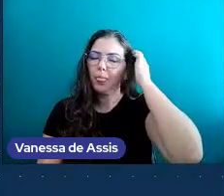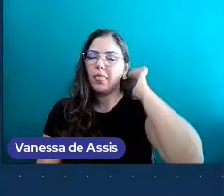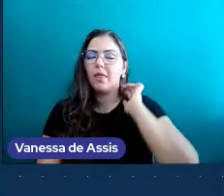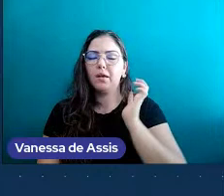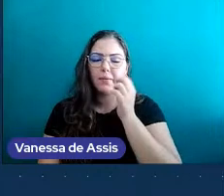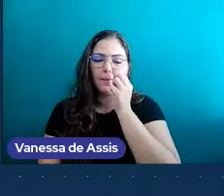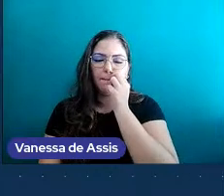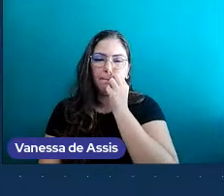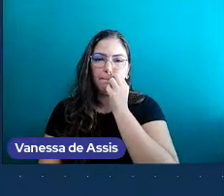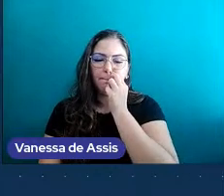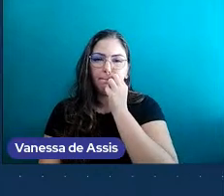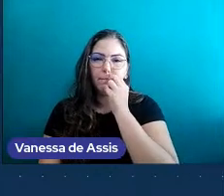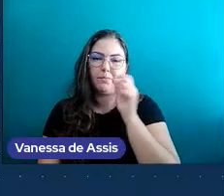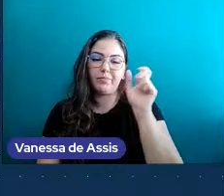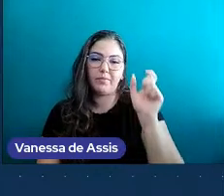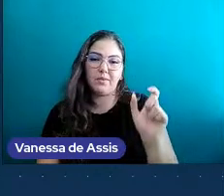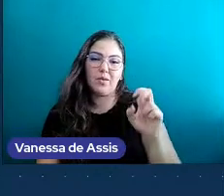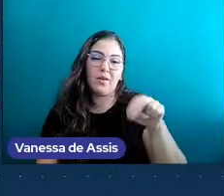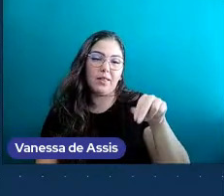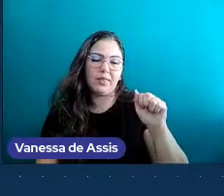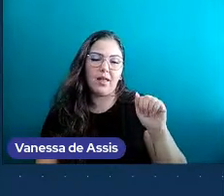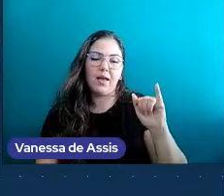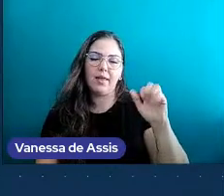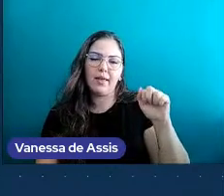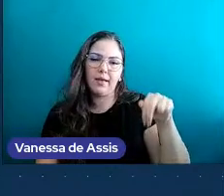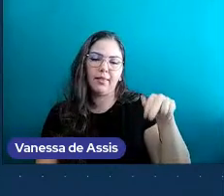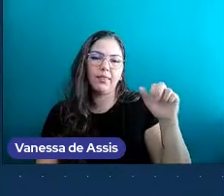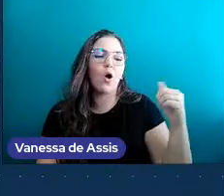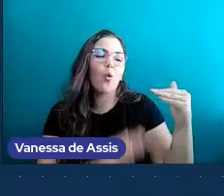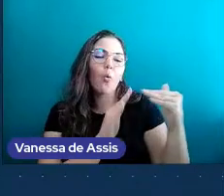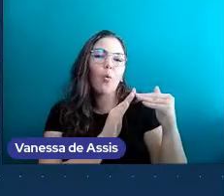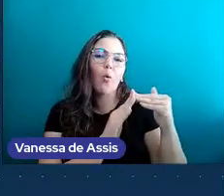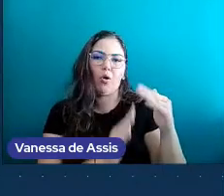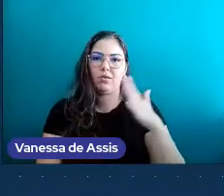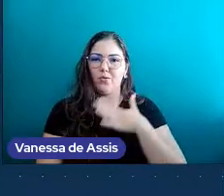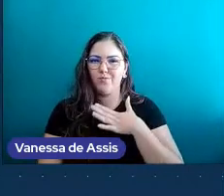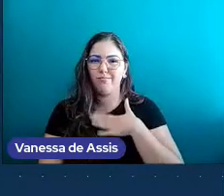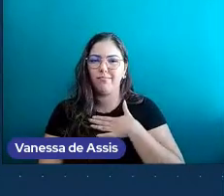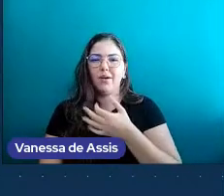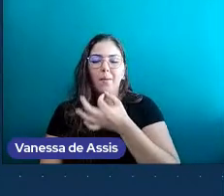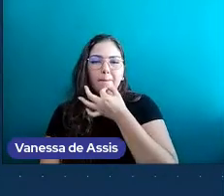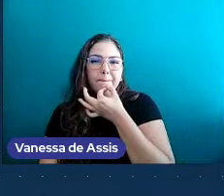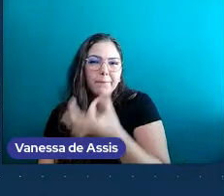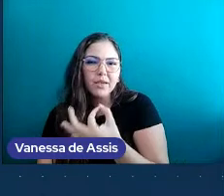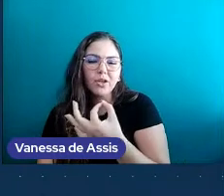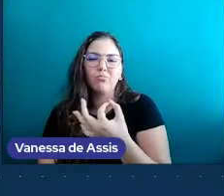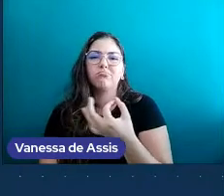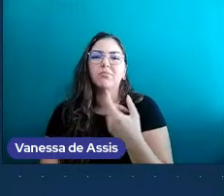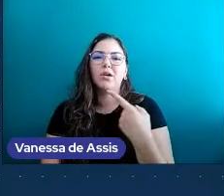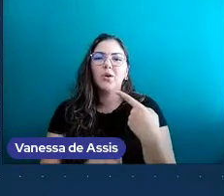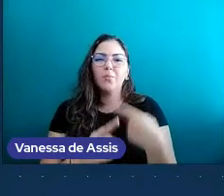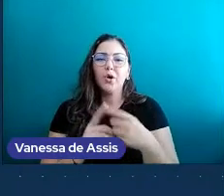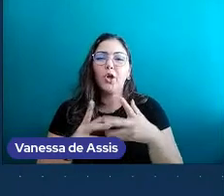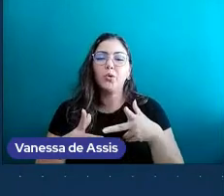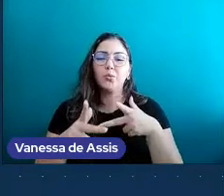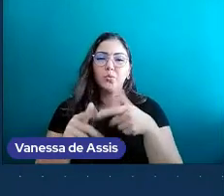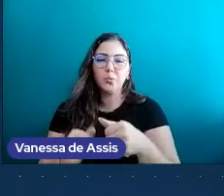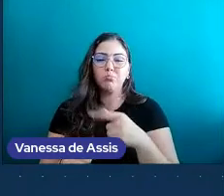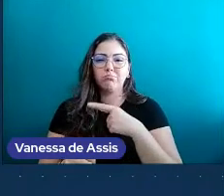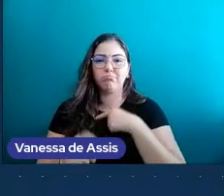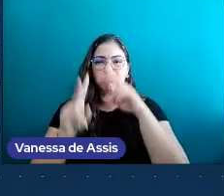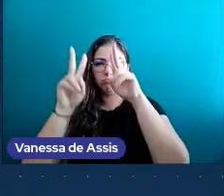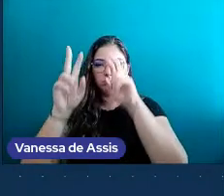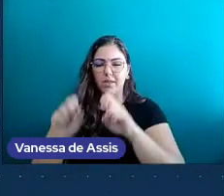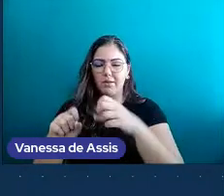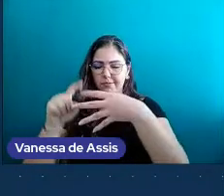muito do que é trazido como um critério adaptado, paralelo ou extrínseco, na verdade, depois vai encontrar